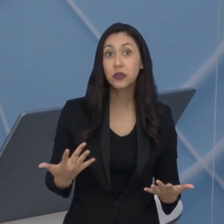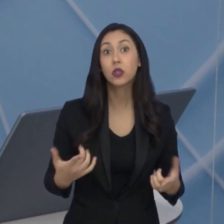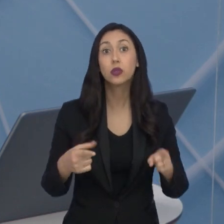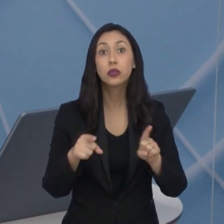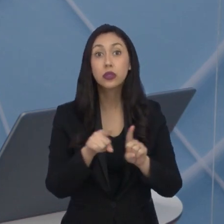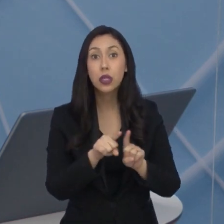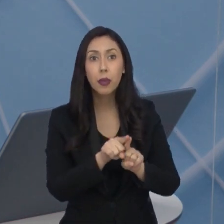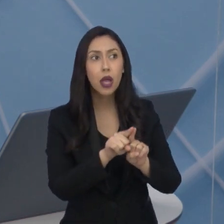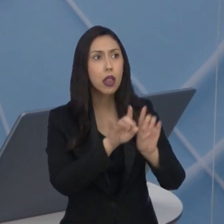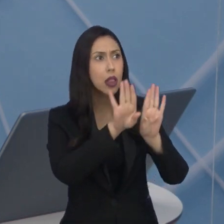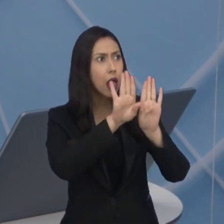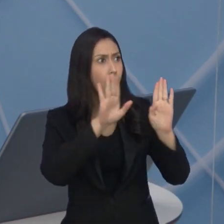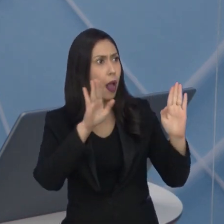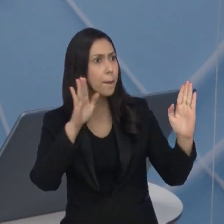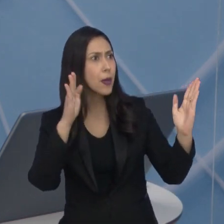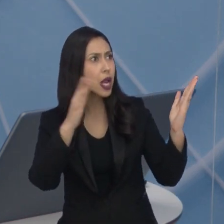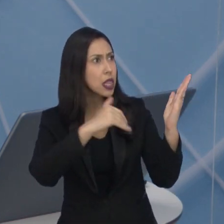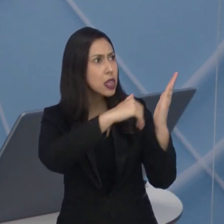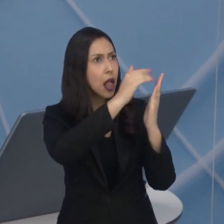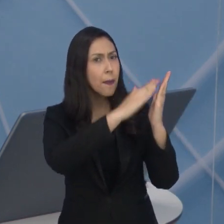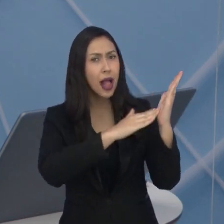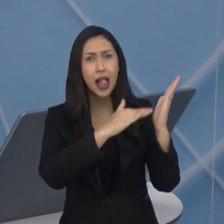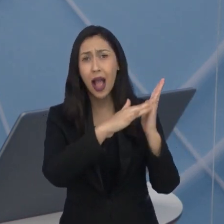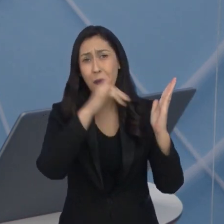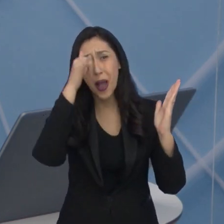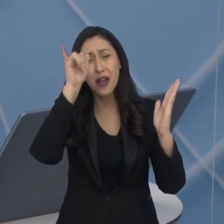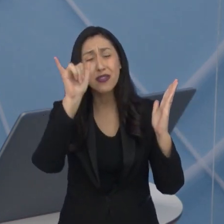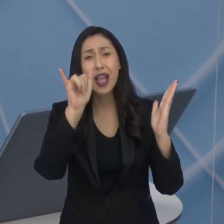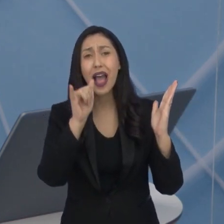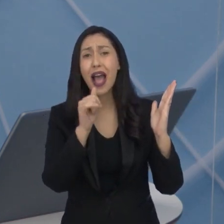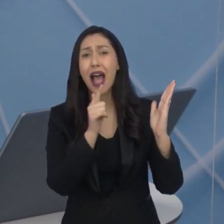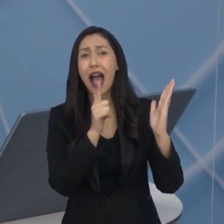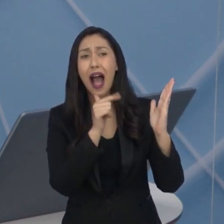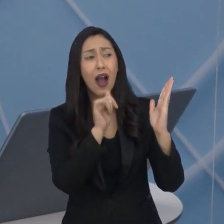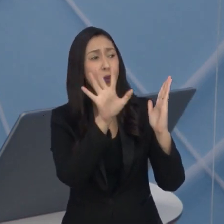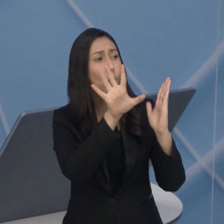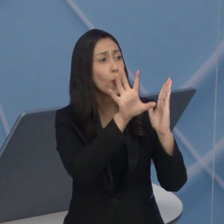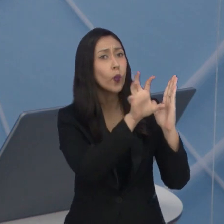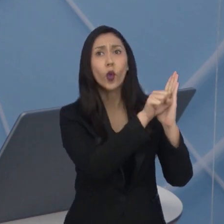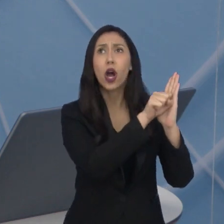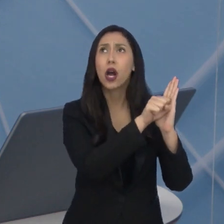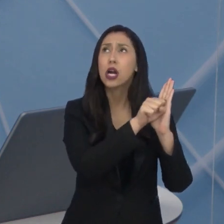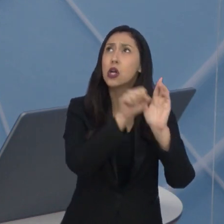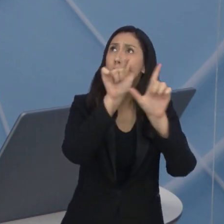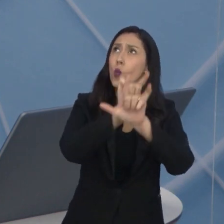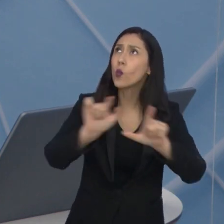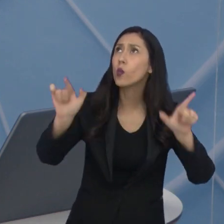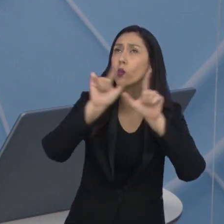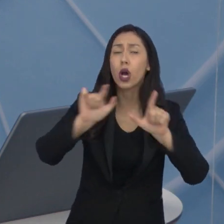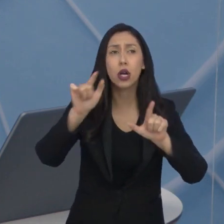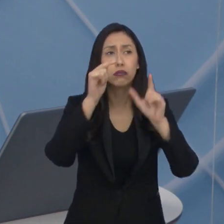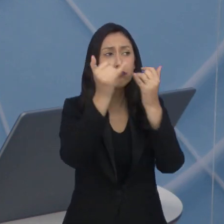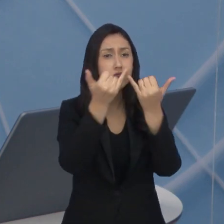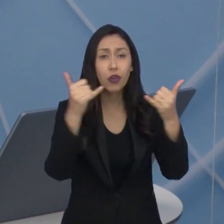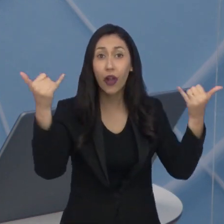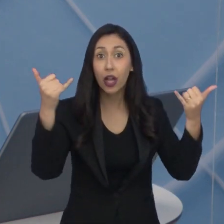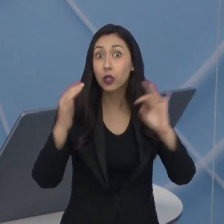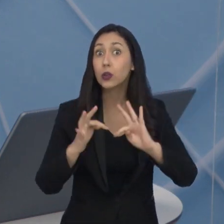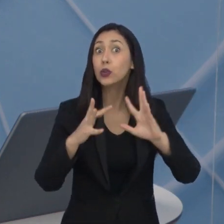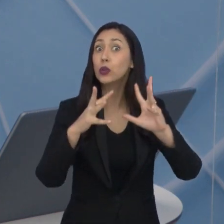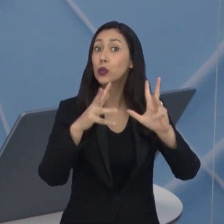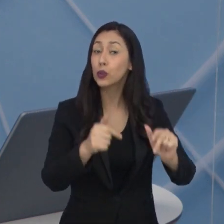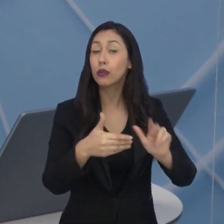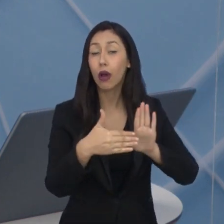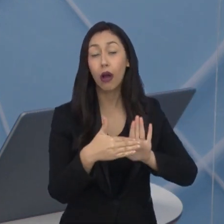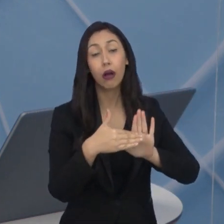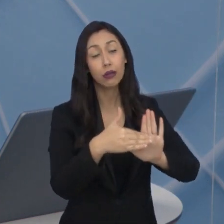das paredes, por exemplo, higiene, reparos na fiação elétrica, todas essas ações fazem total diferença